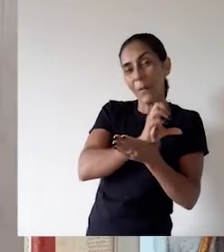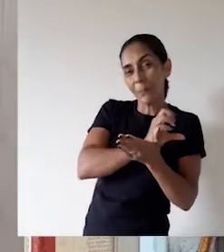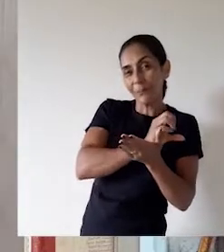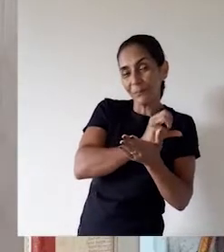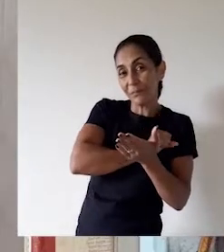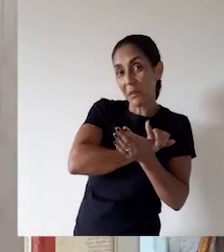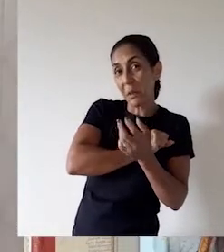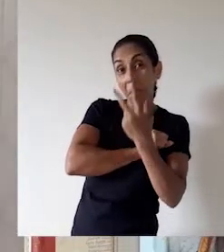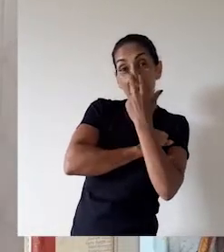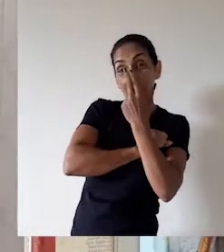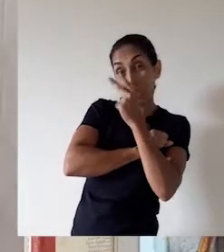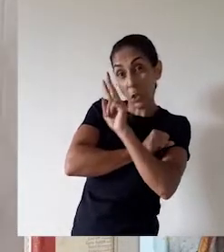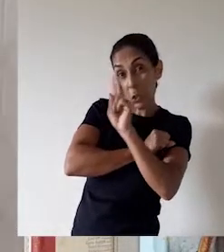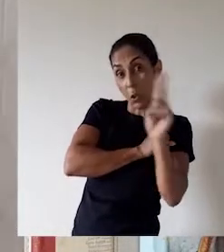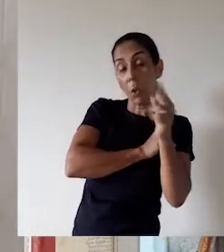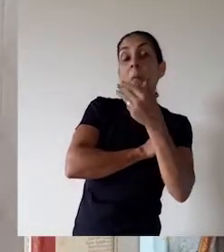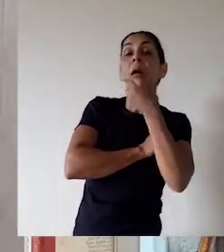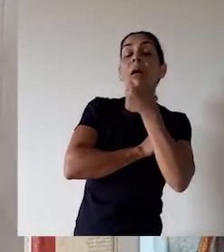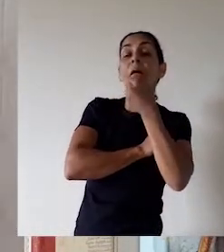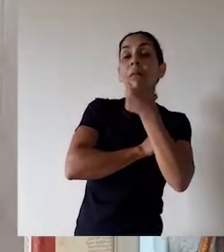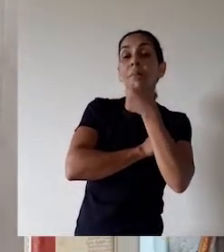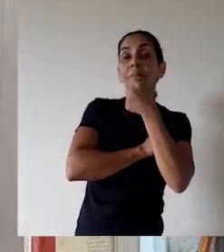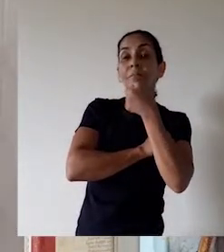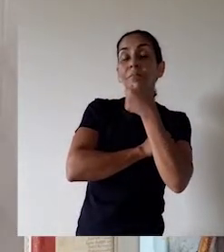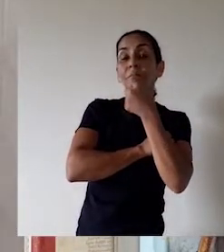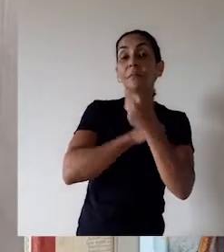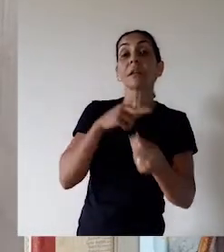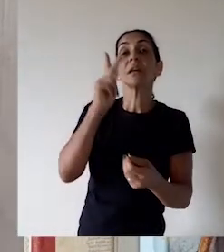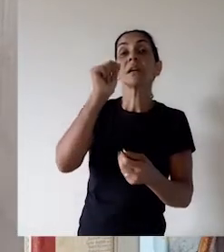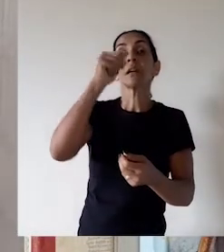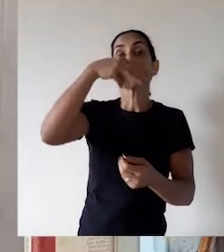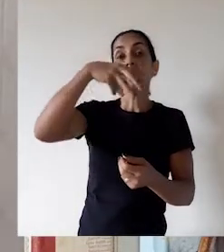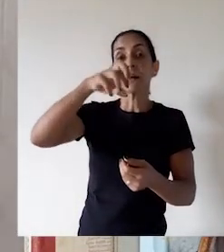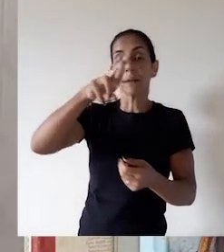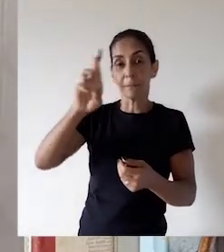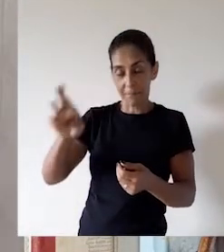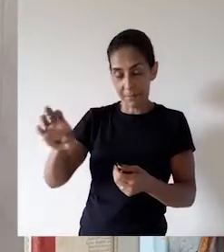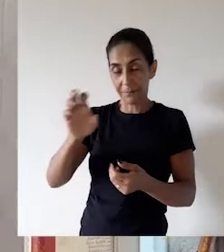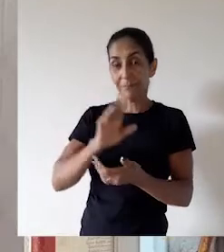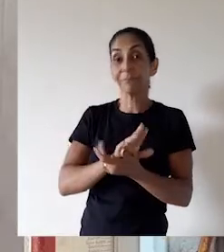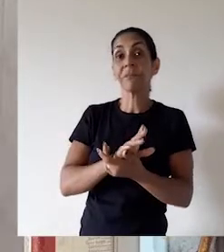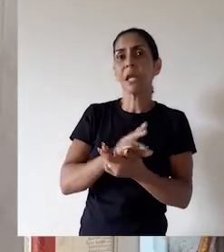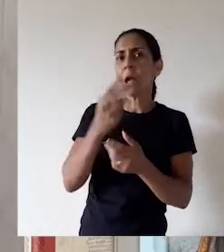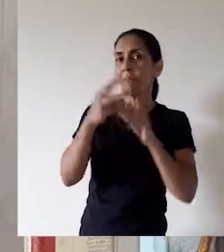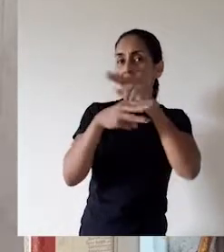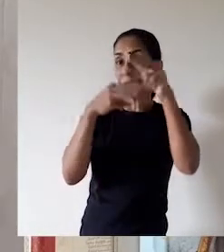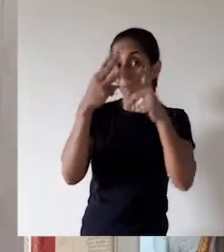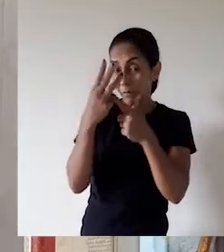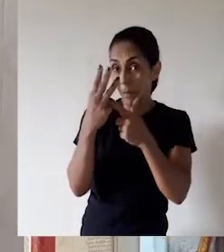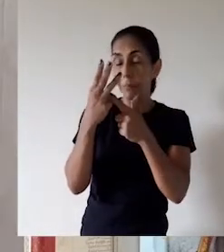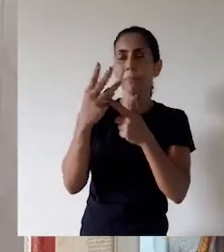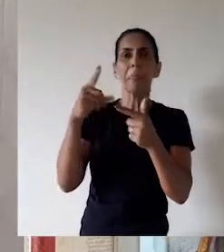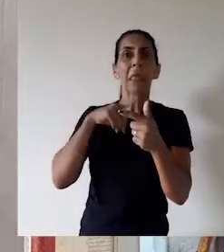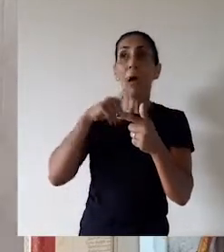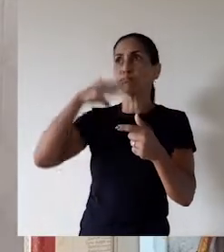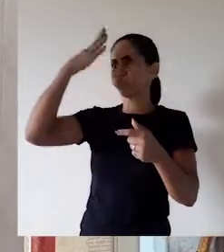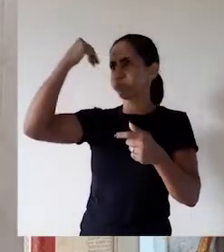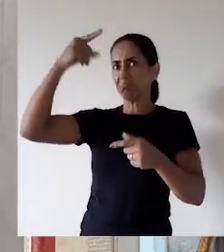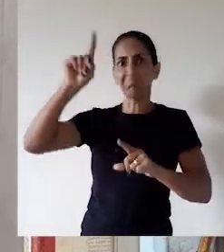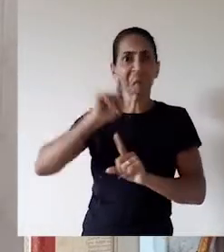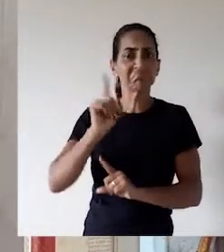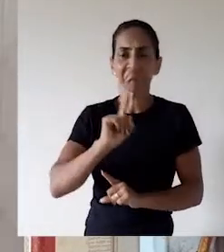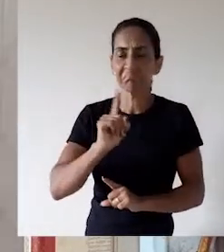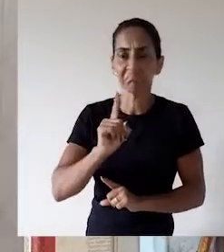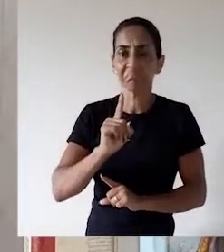com pseudônimos masculinos, que eram esses: Currer, Alice e Action Bell. Mesmo assim, elas não tiveram